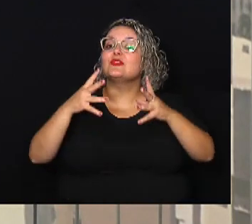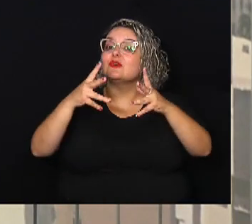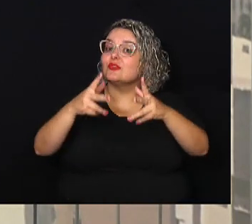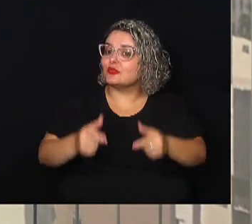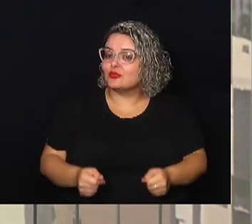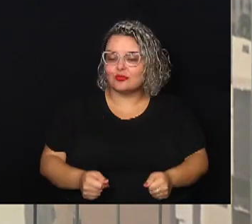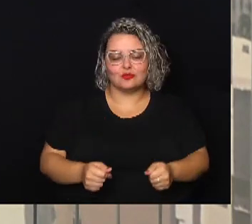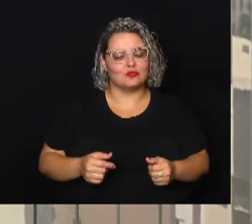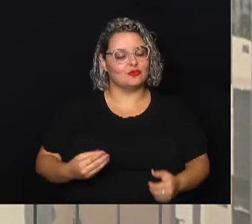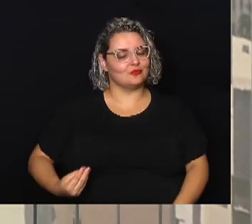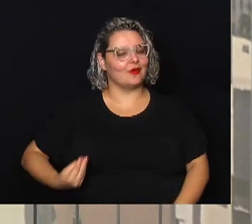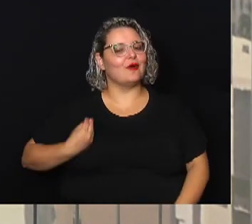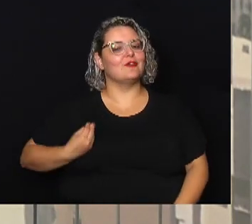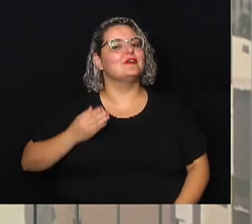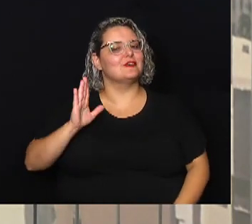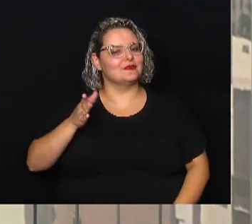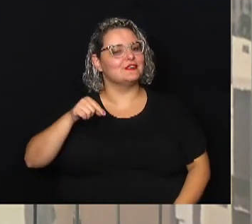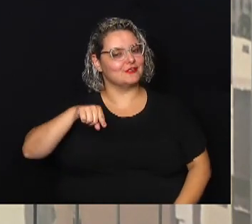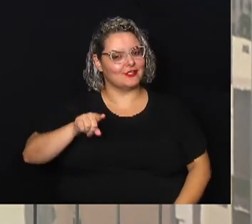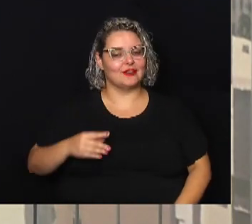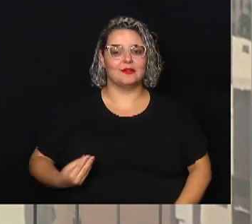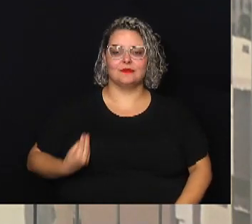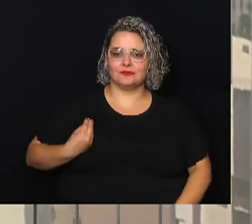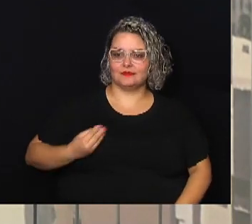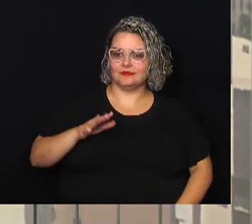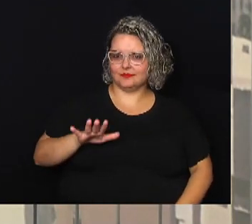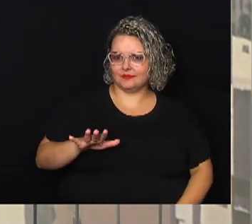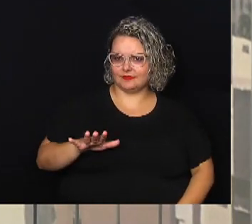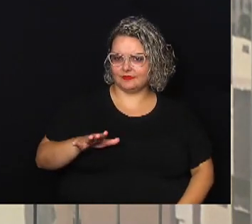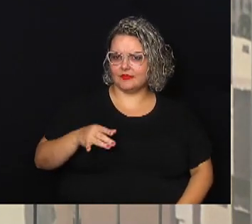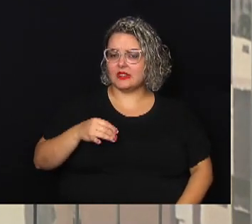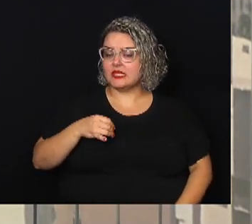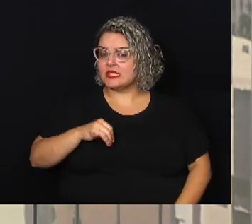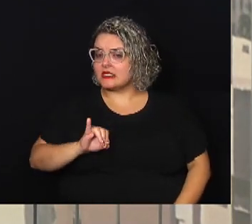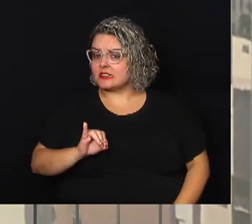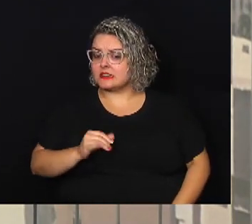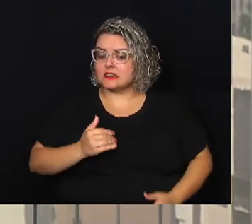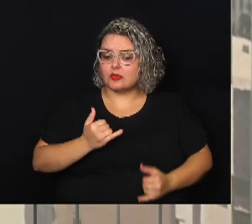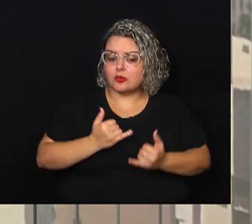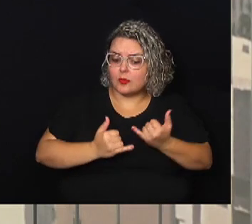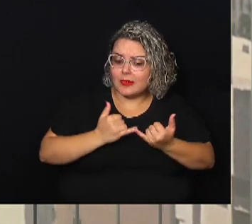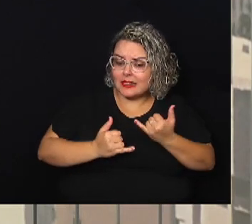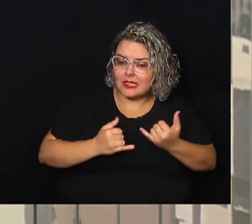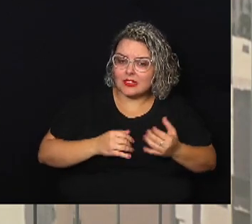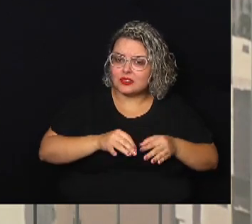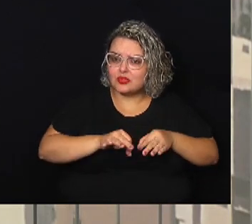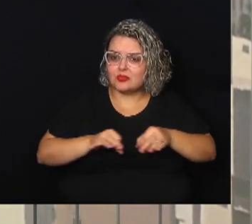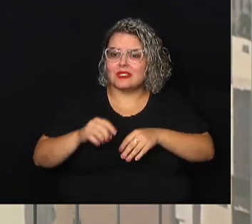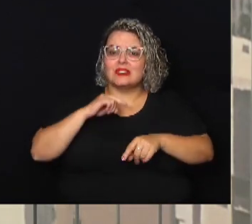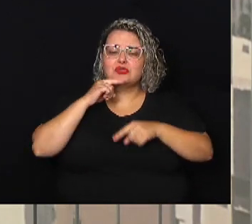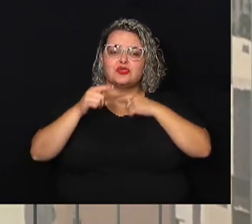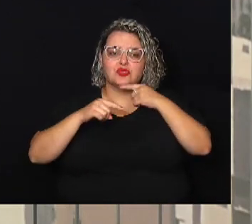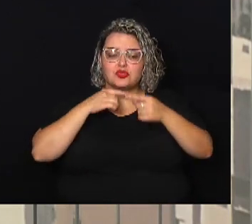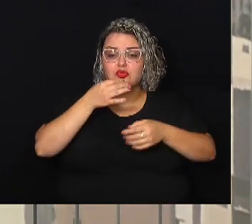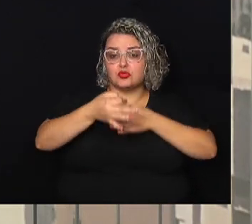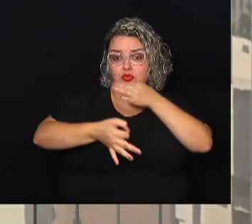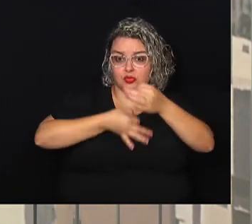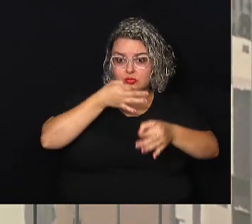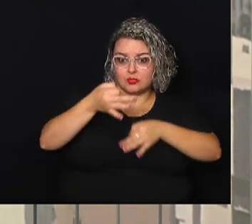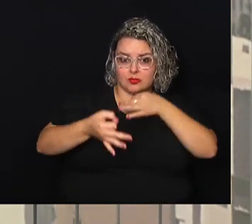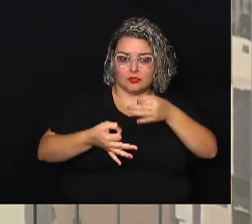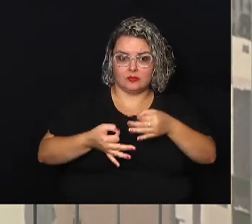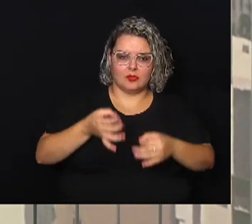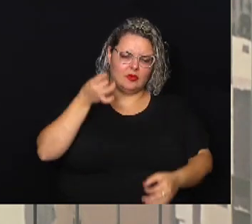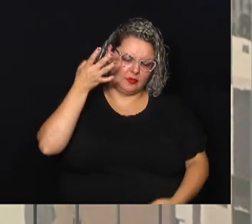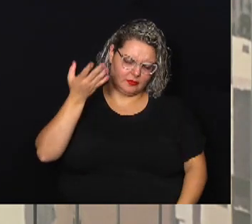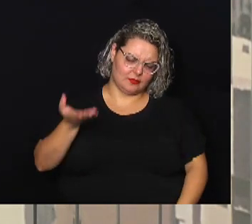tudo lá, a gente já tá lá ao vivo. E se no meio do programa você tiver alguma dúvida, alguma sugestão, é muito